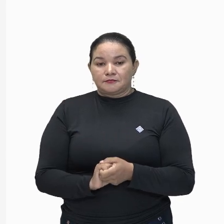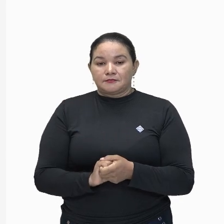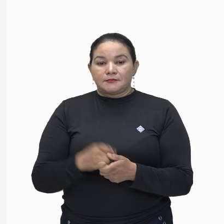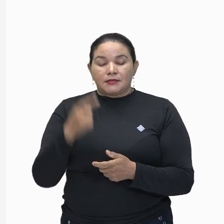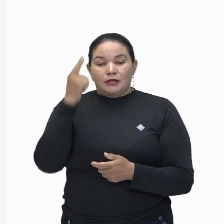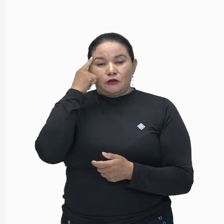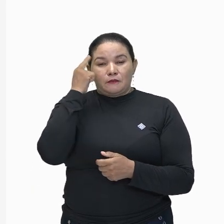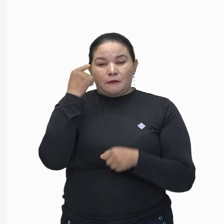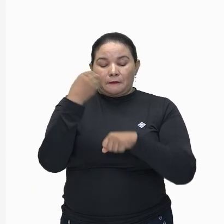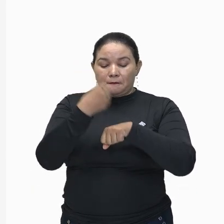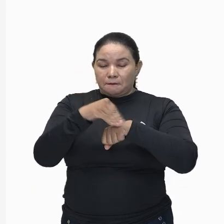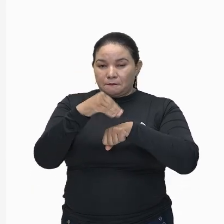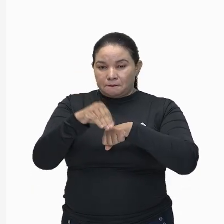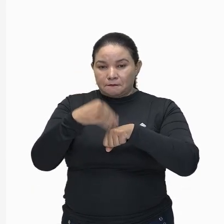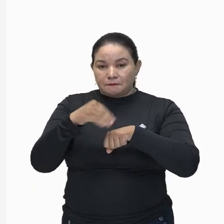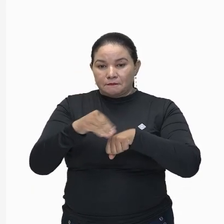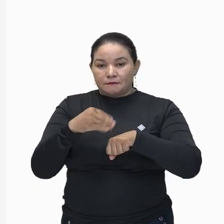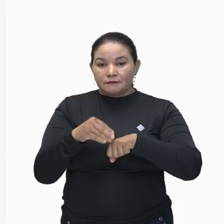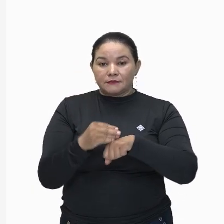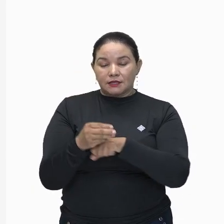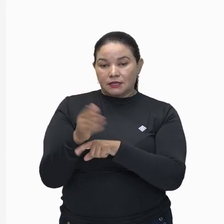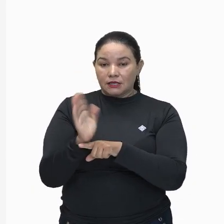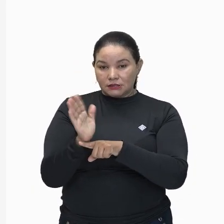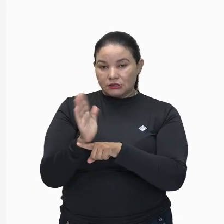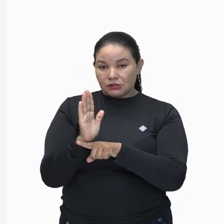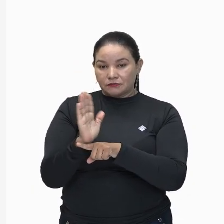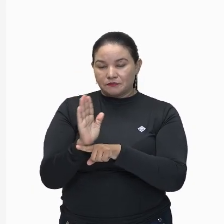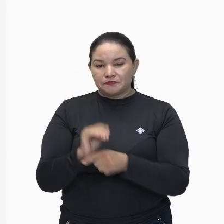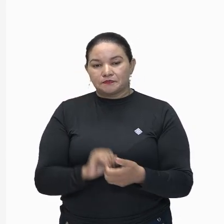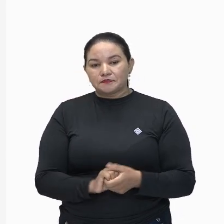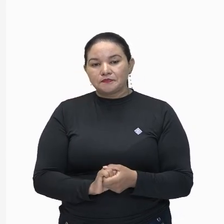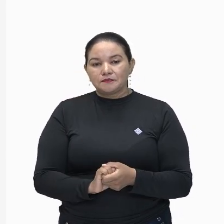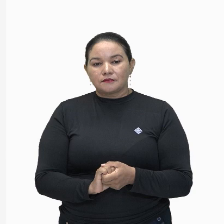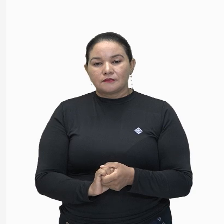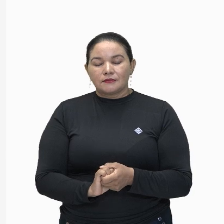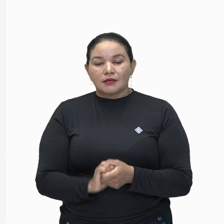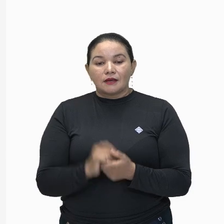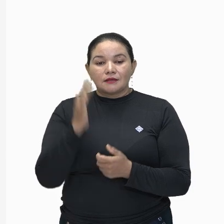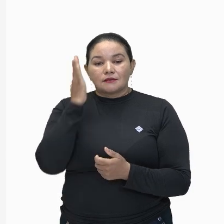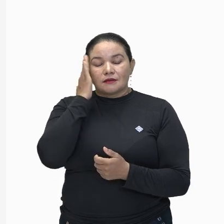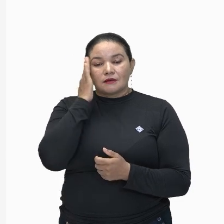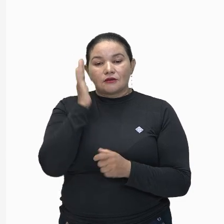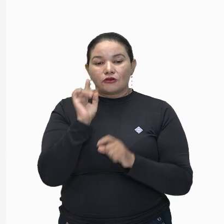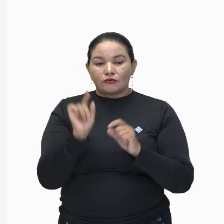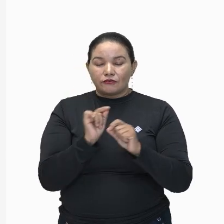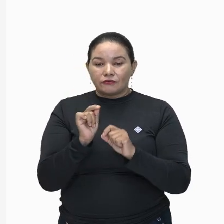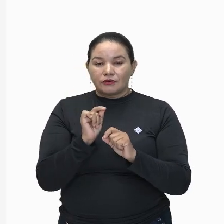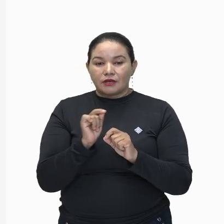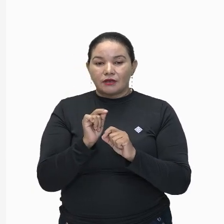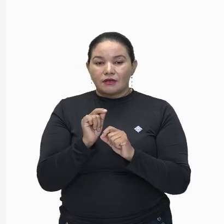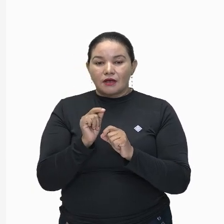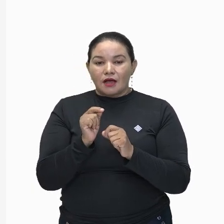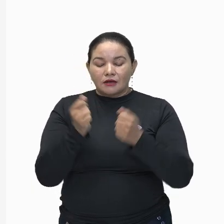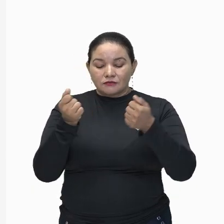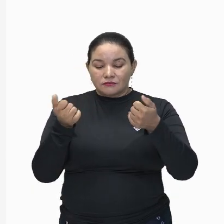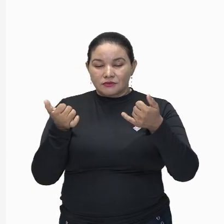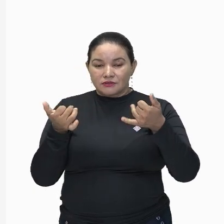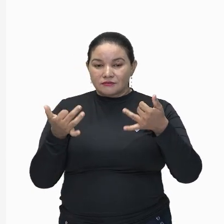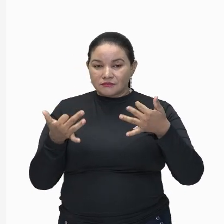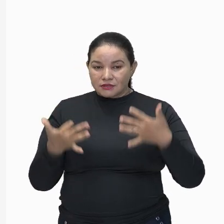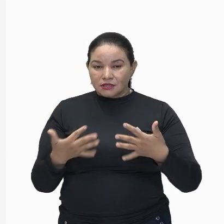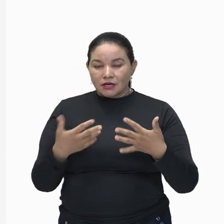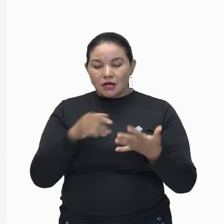Pensamento Arqueológico nas Telas. Então, já sabemos aqui que ele vai falar, vai